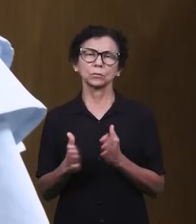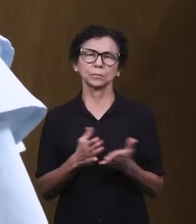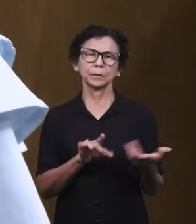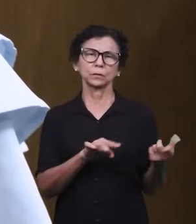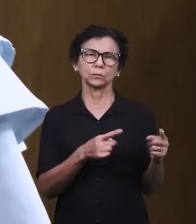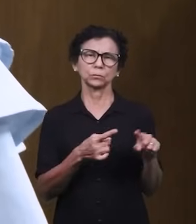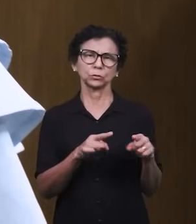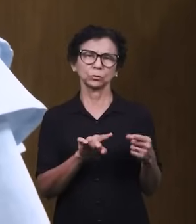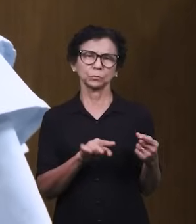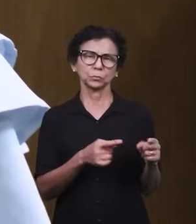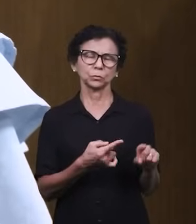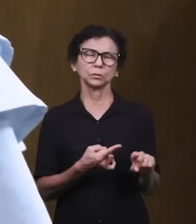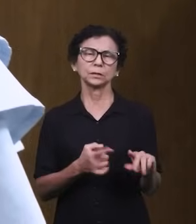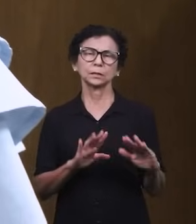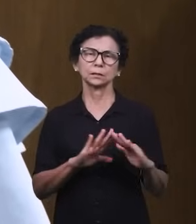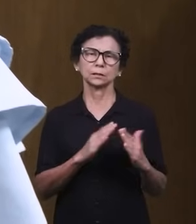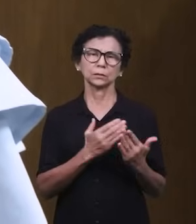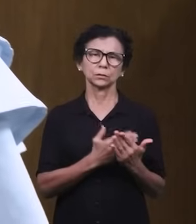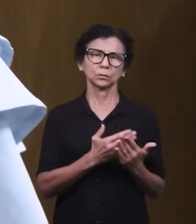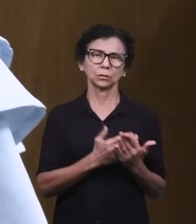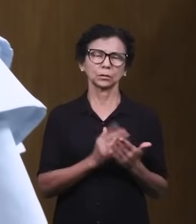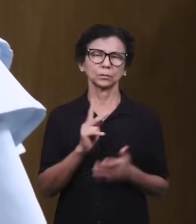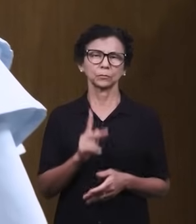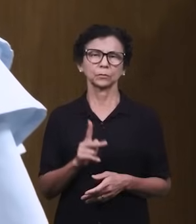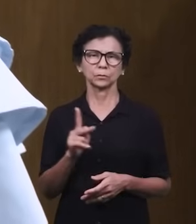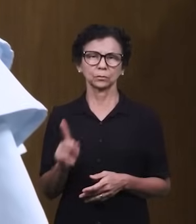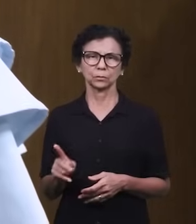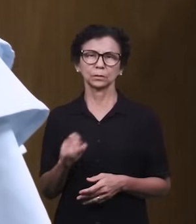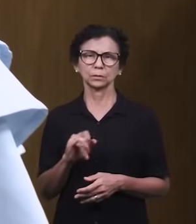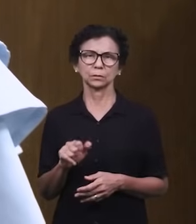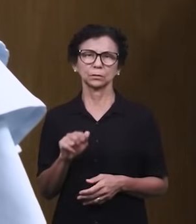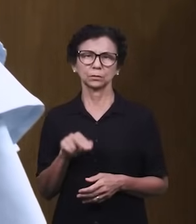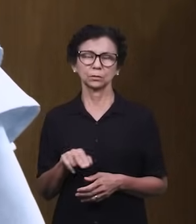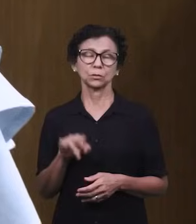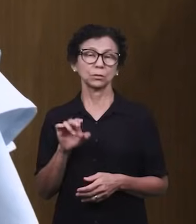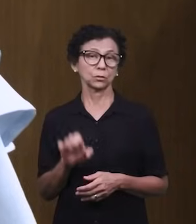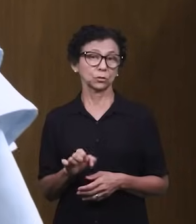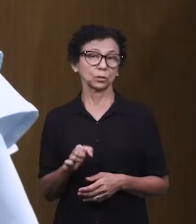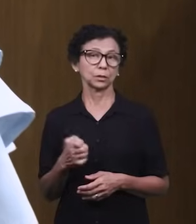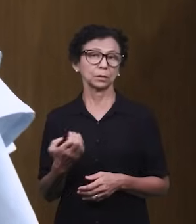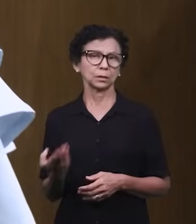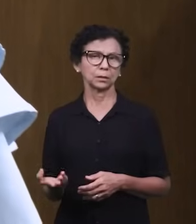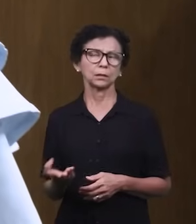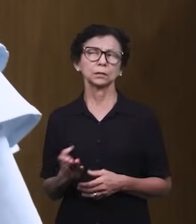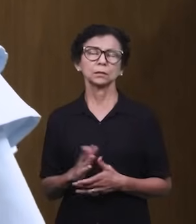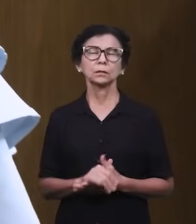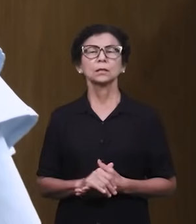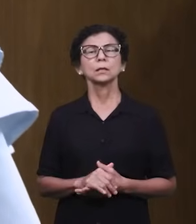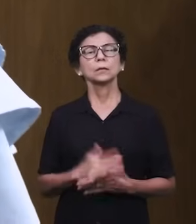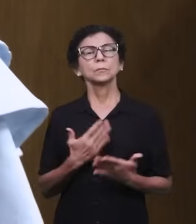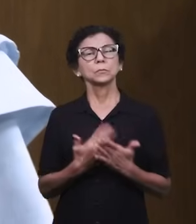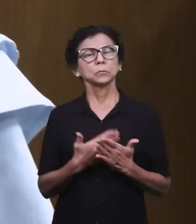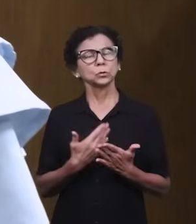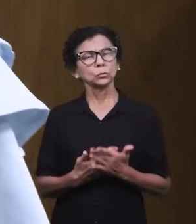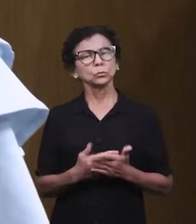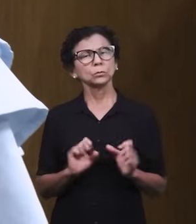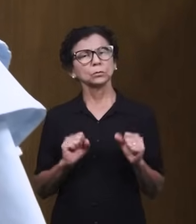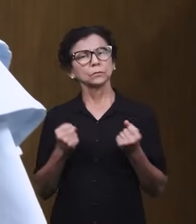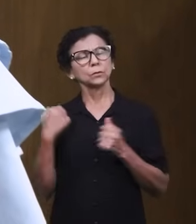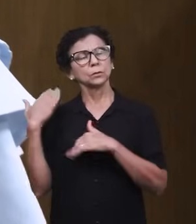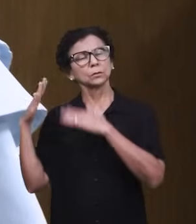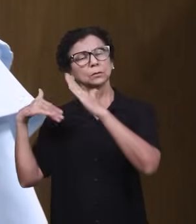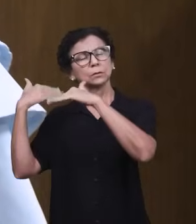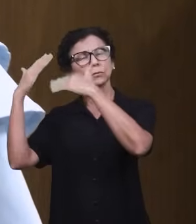Senhor, tem aprendido os louvores também para tocar. Os irmãos puderam, assim, aqueles que estão assistindo